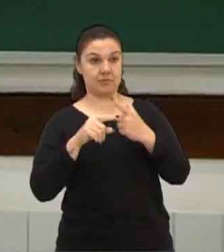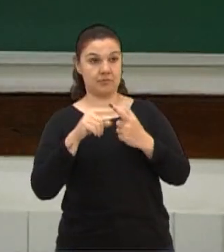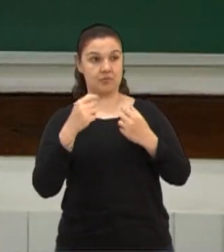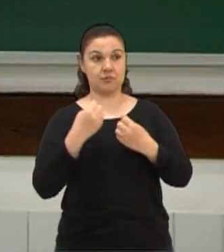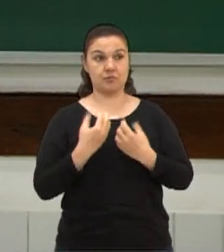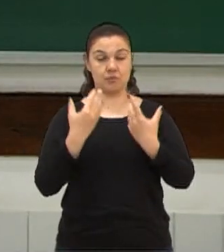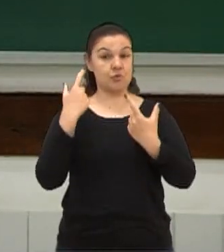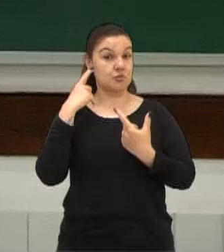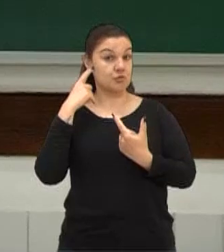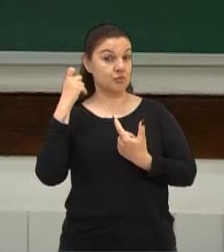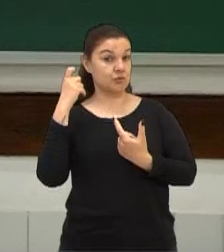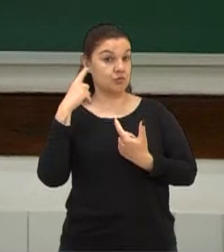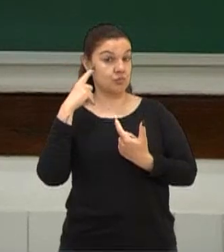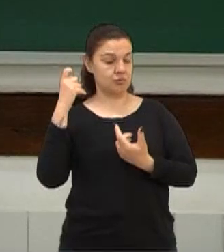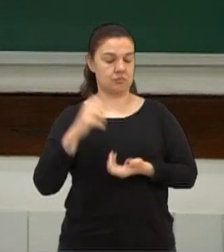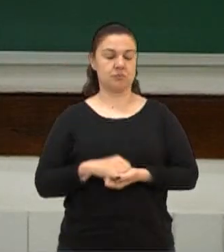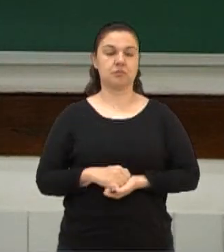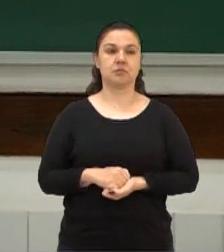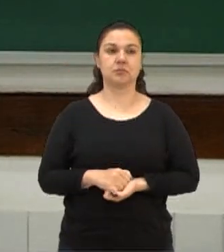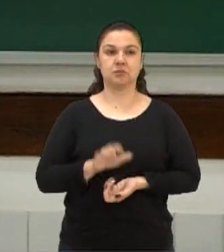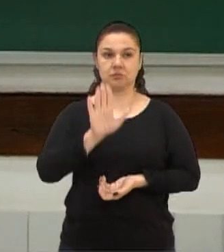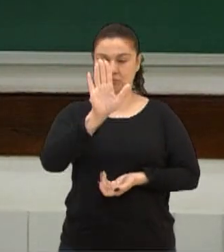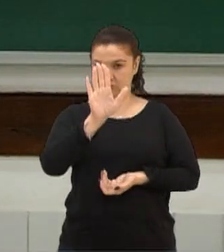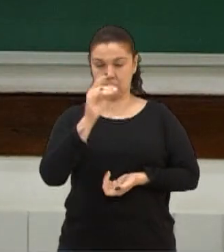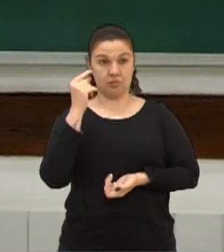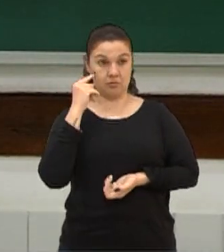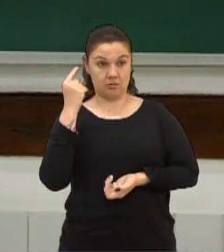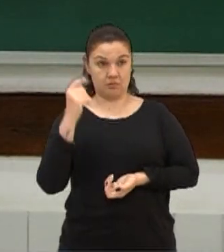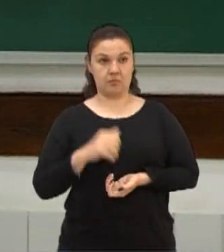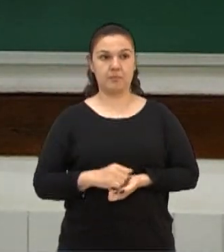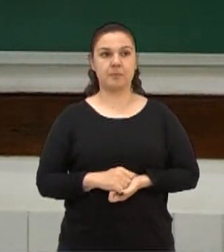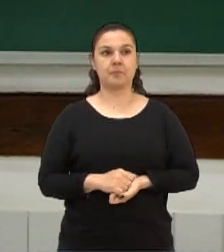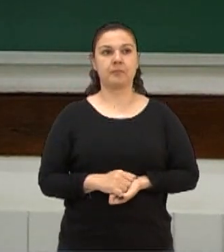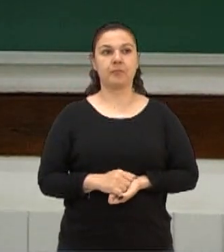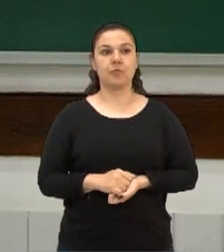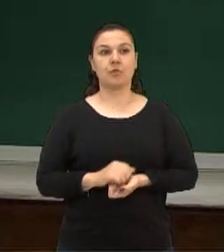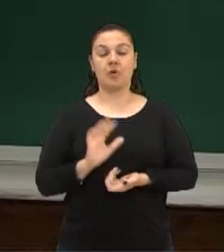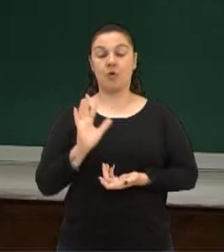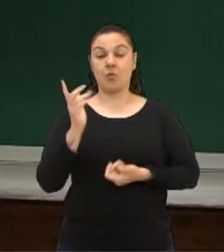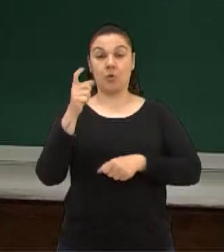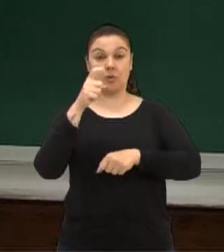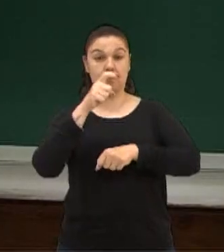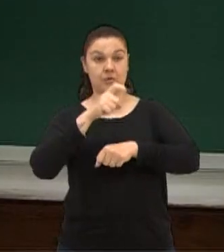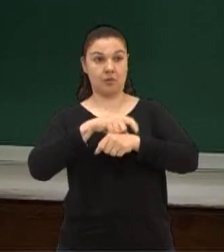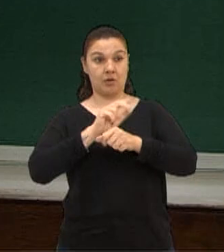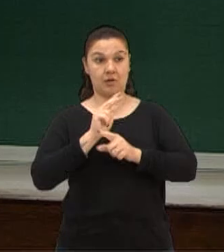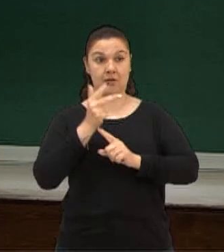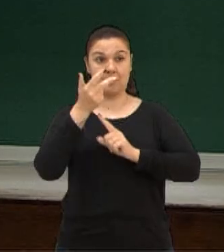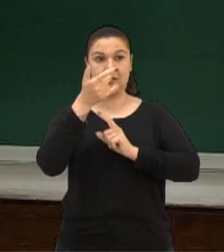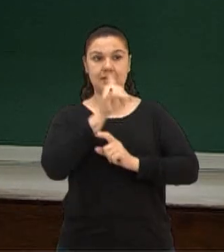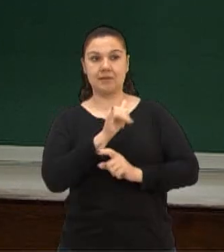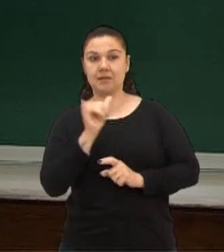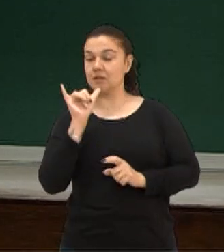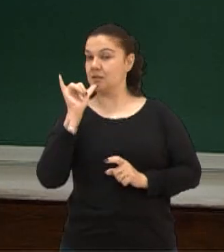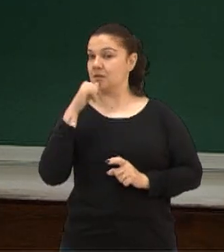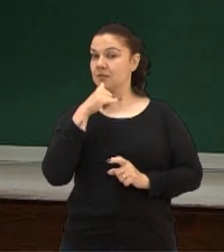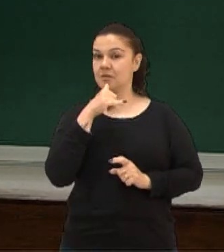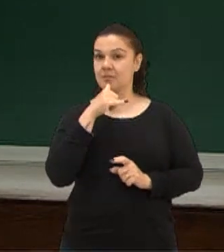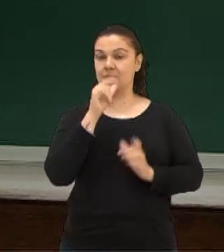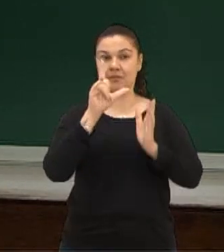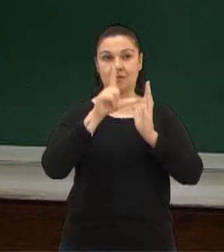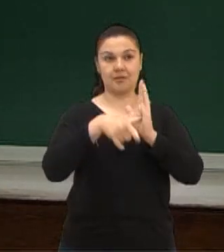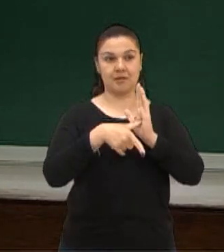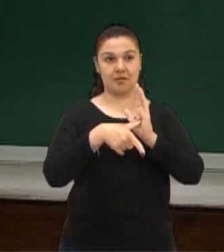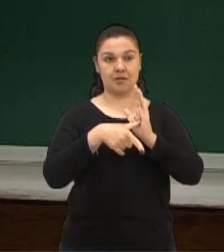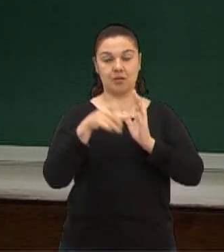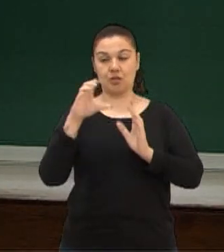com os sons. Então, só para vocês perceberem, olha só. Quando a hora dobra em triste, tardo